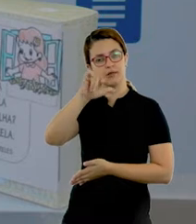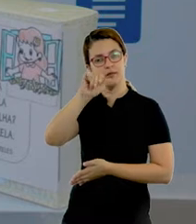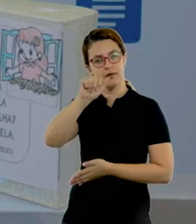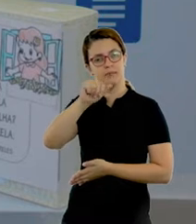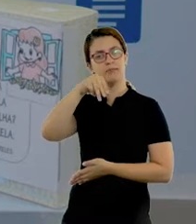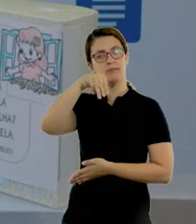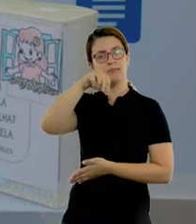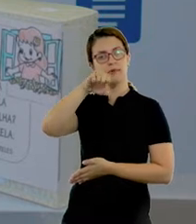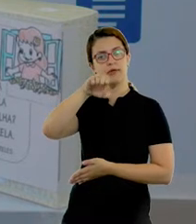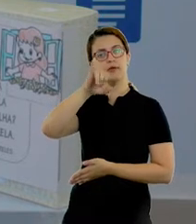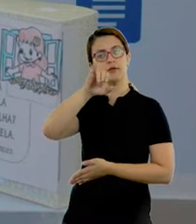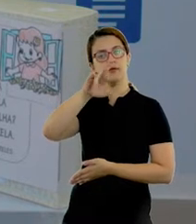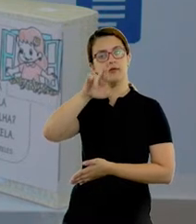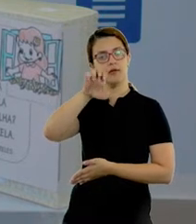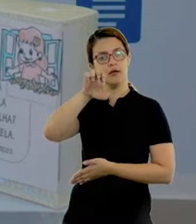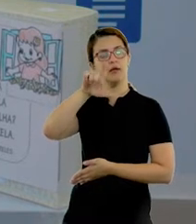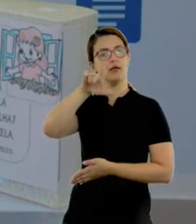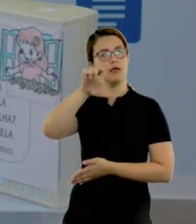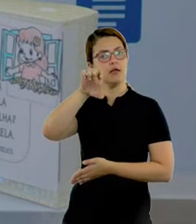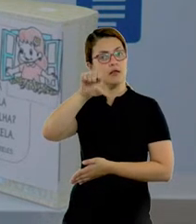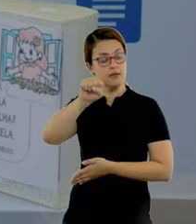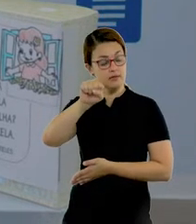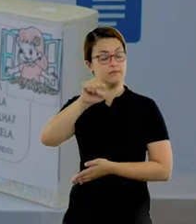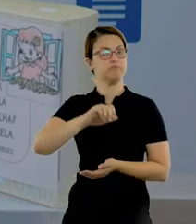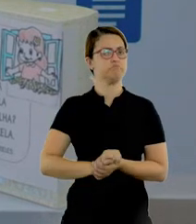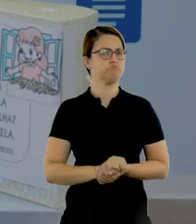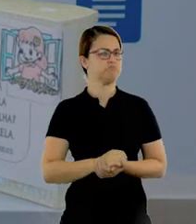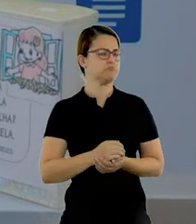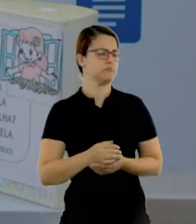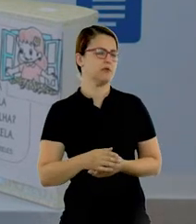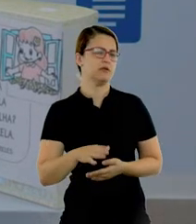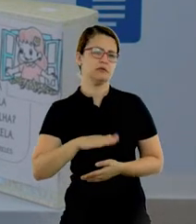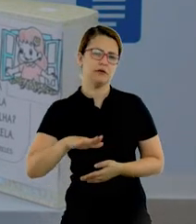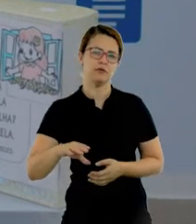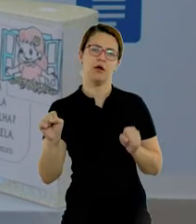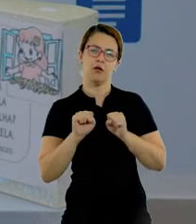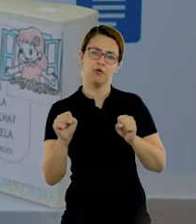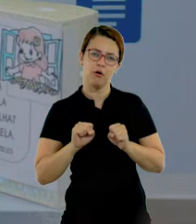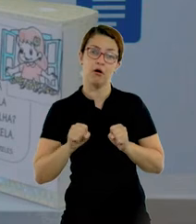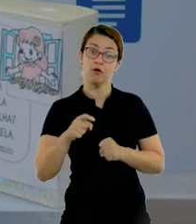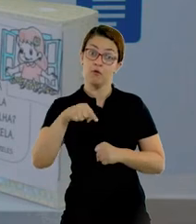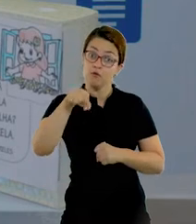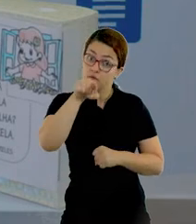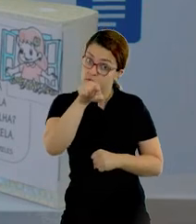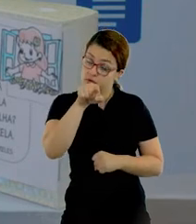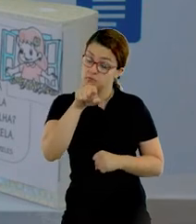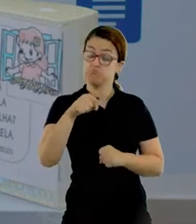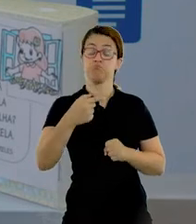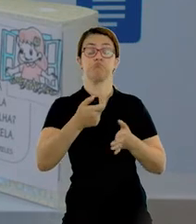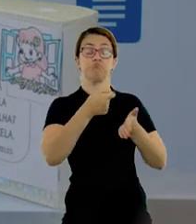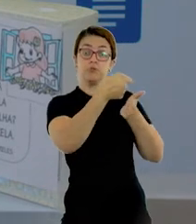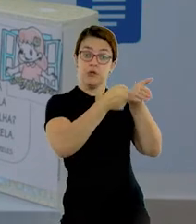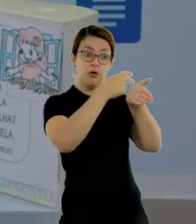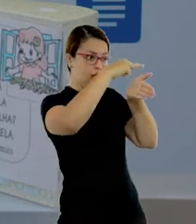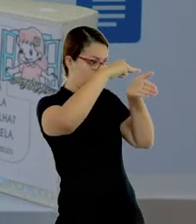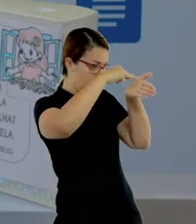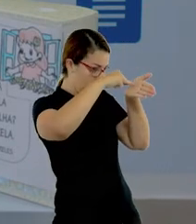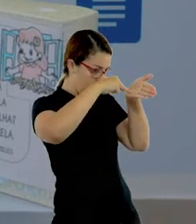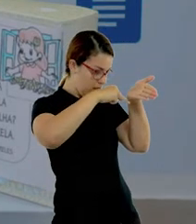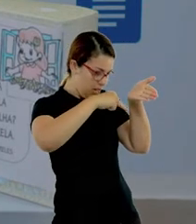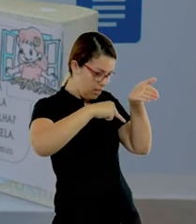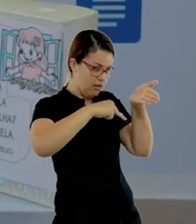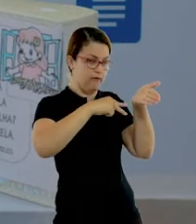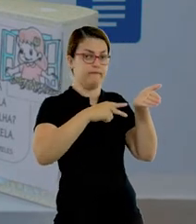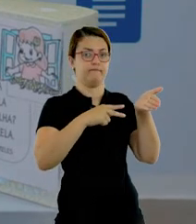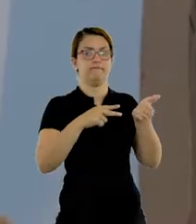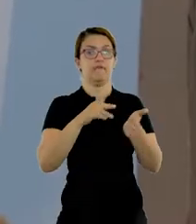Então trabalhem em casa. Vocês vão ler para a criança, escrever primeiramente, depois vocês vão ler para a criança